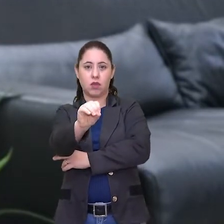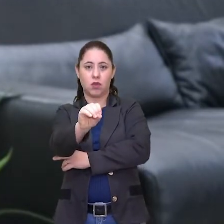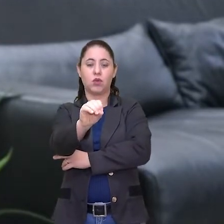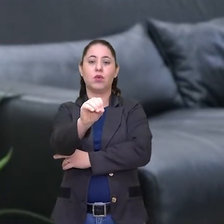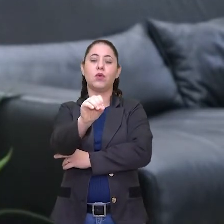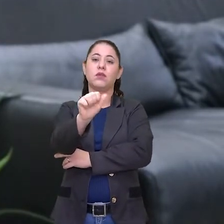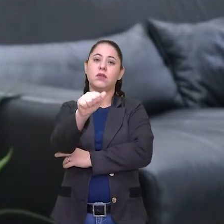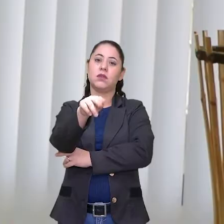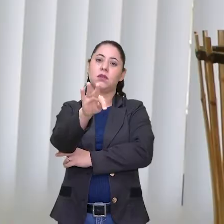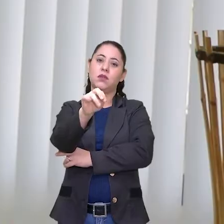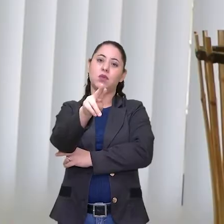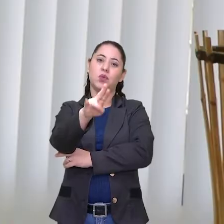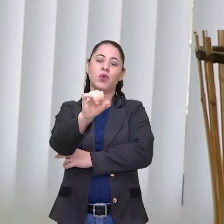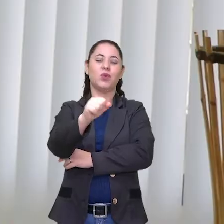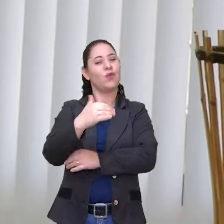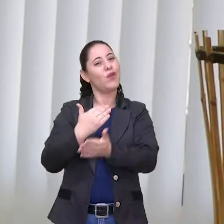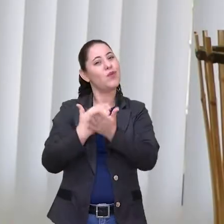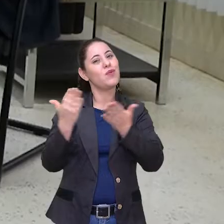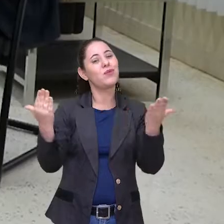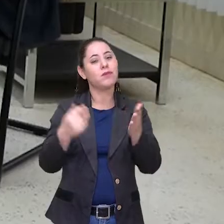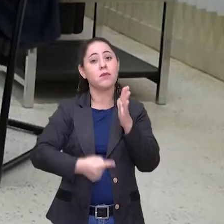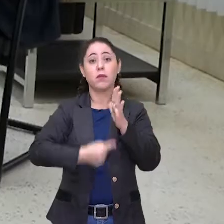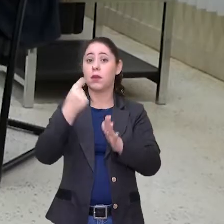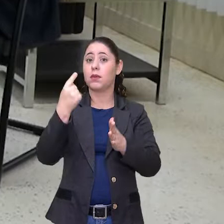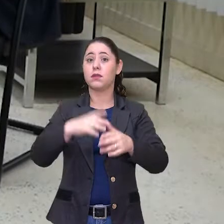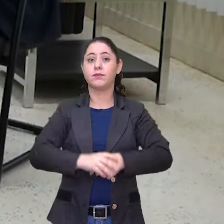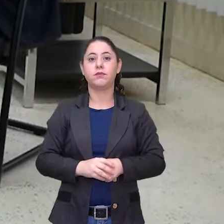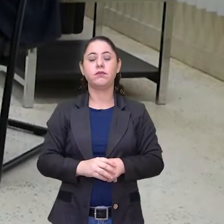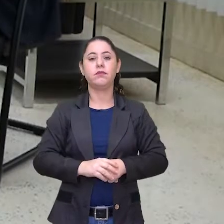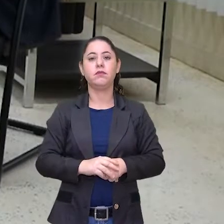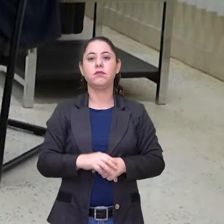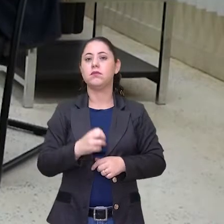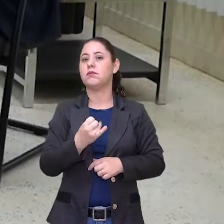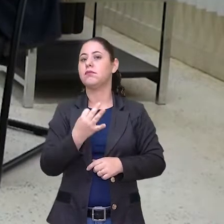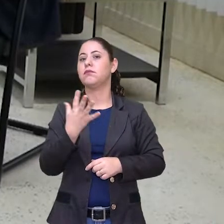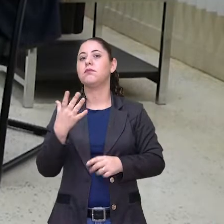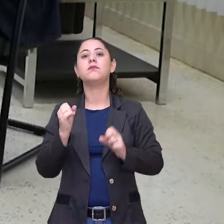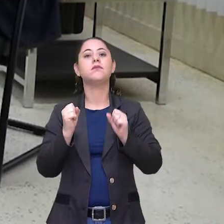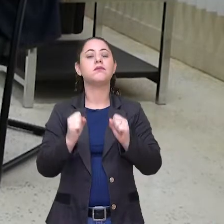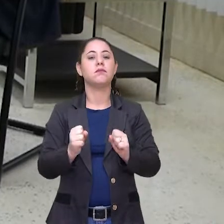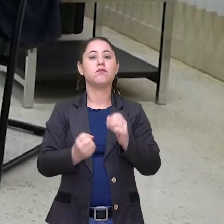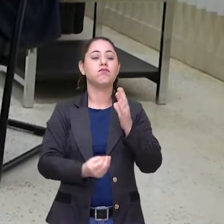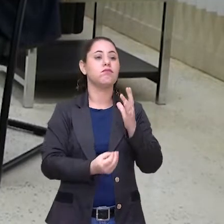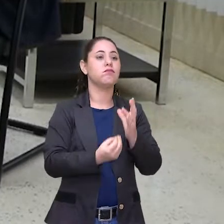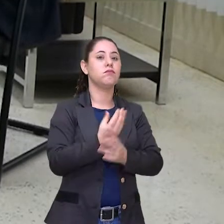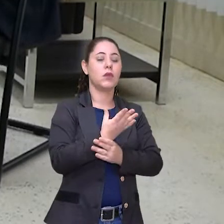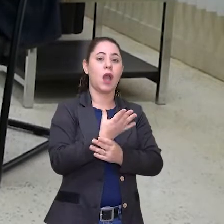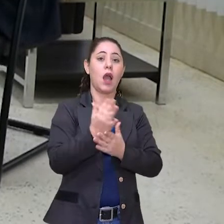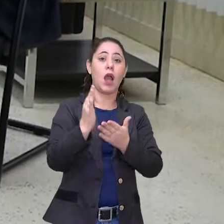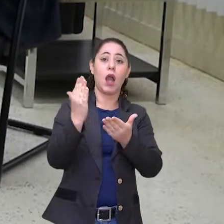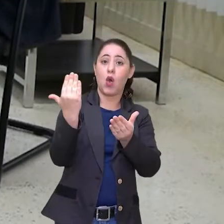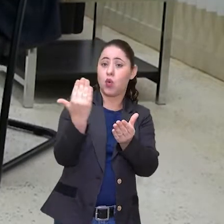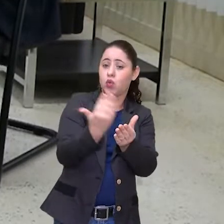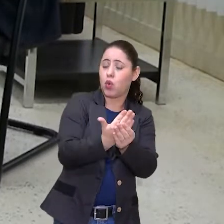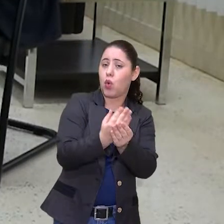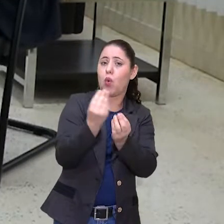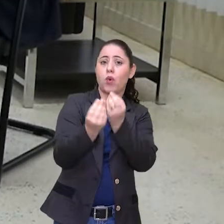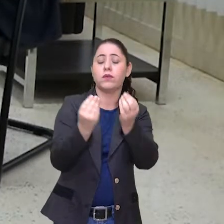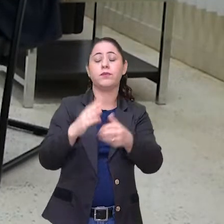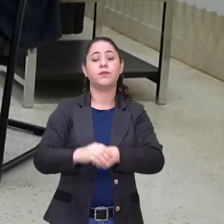Antônio Deliberale. Então vamos lá. Primeiro, quais podem ser as origens dessas